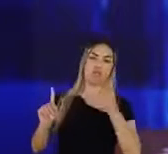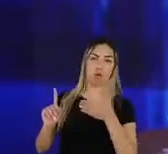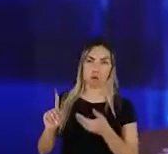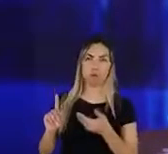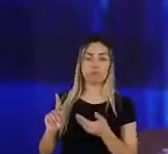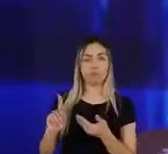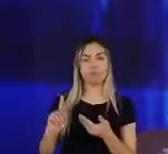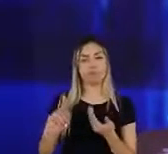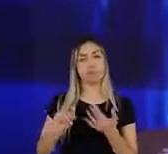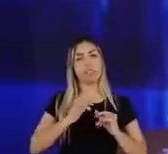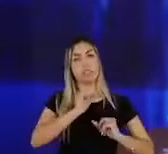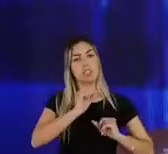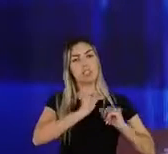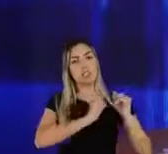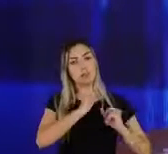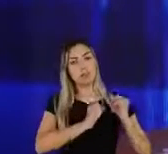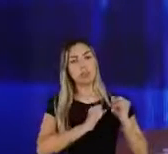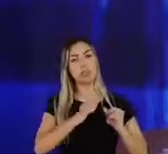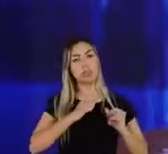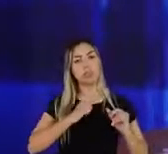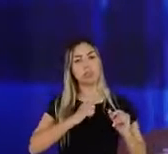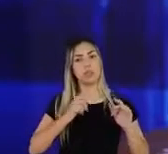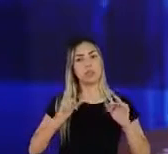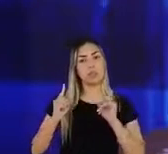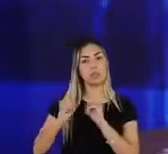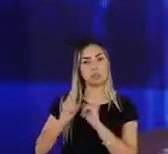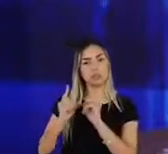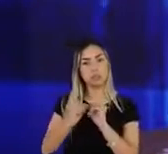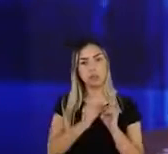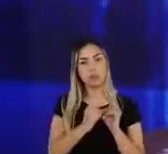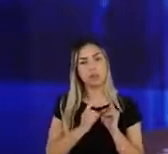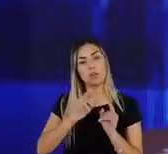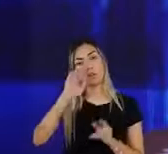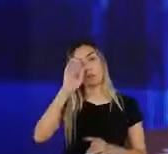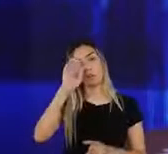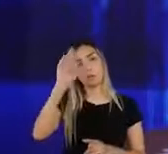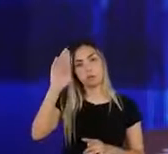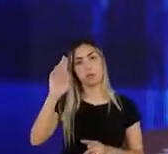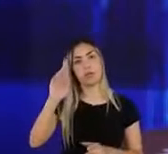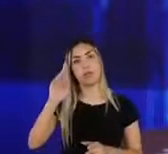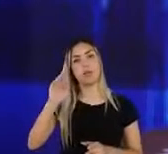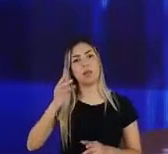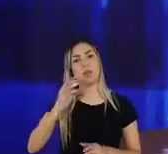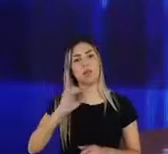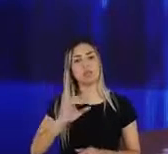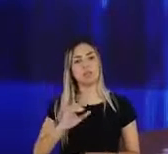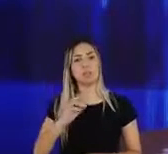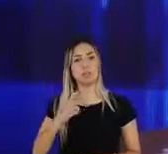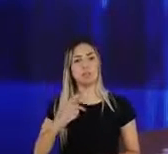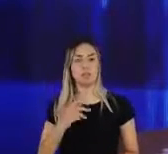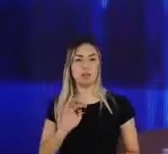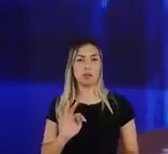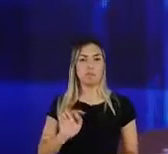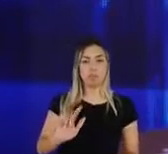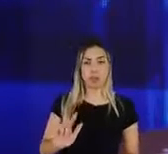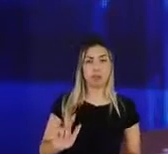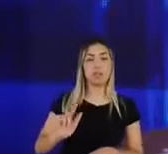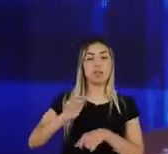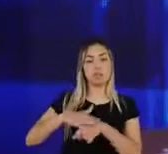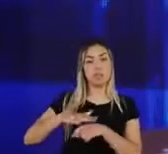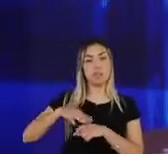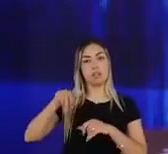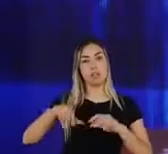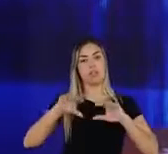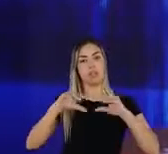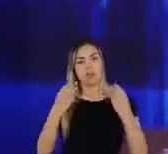que atendem diretamente o cliente principalmente a distribuidora de energia elétrica como a CPFL que tá organizando ocongresso desse ano